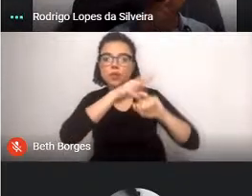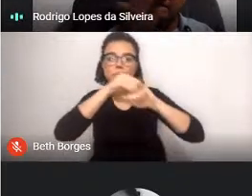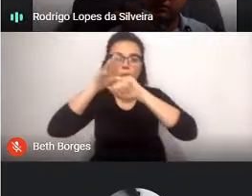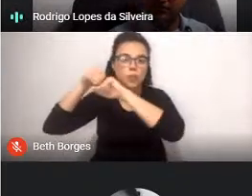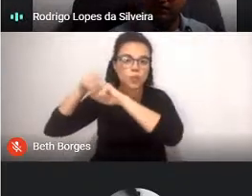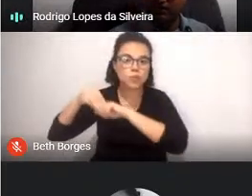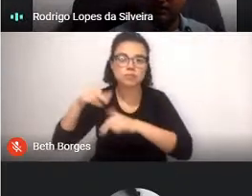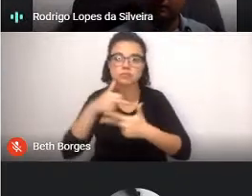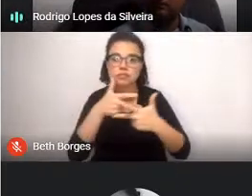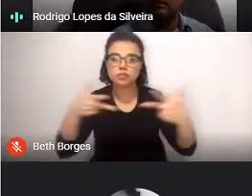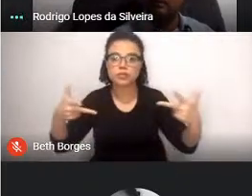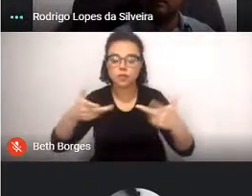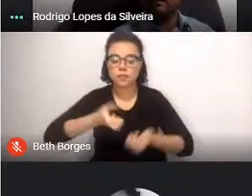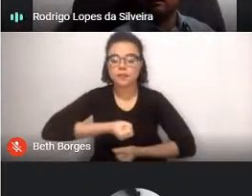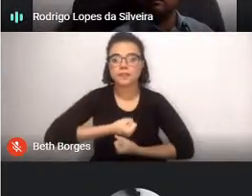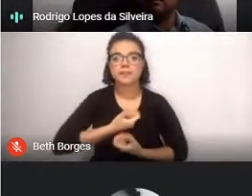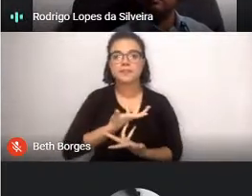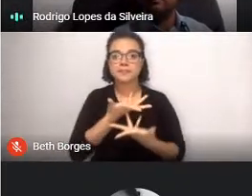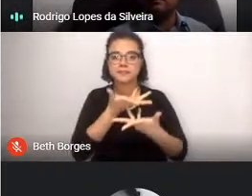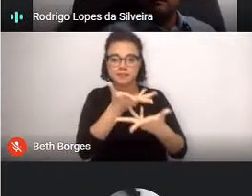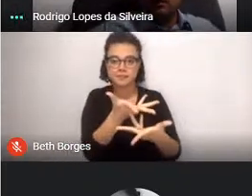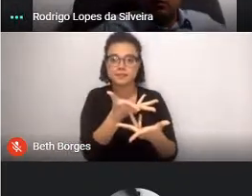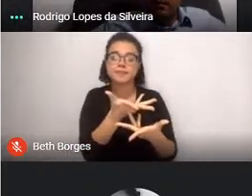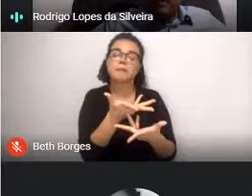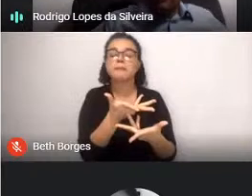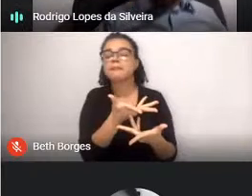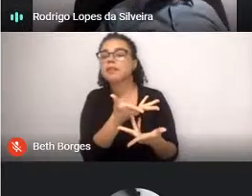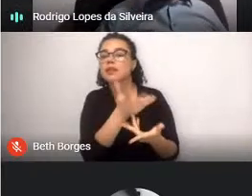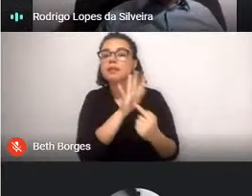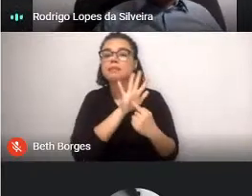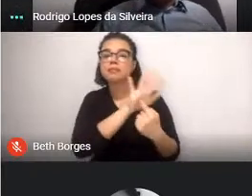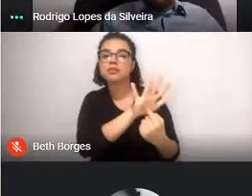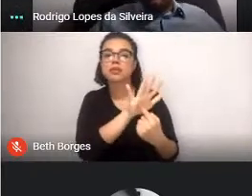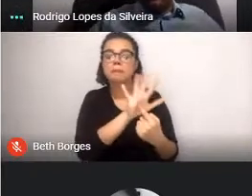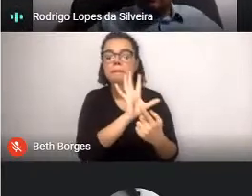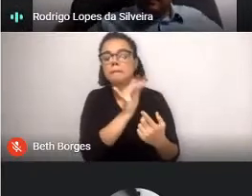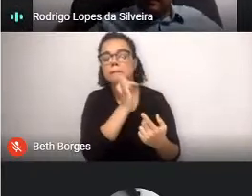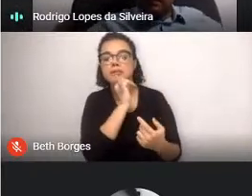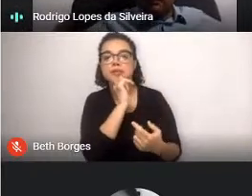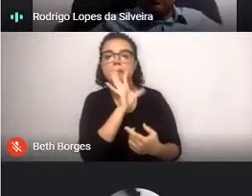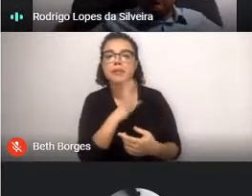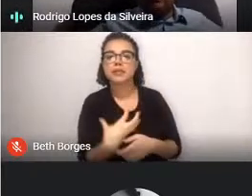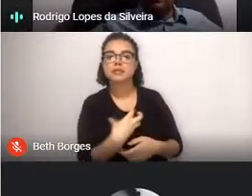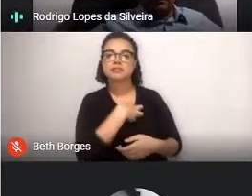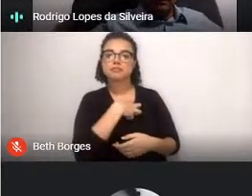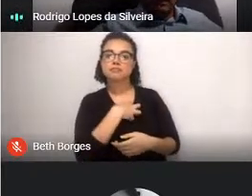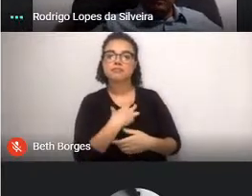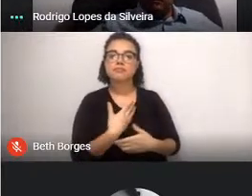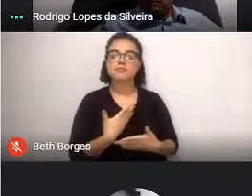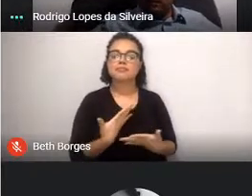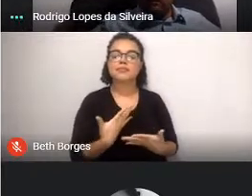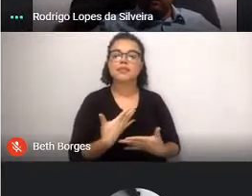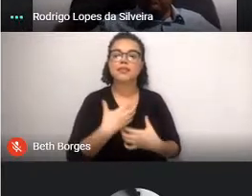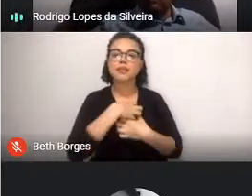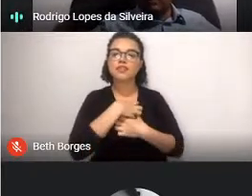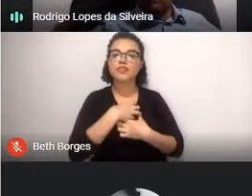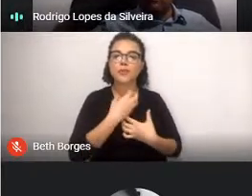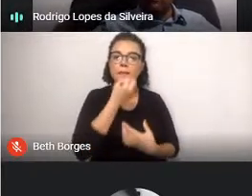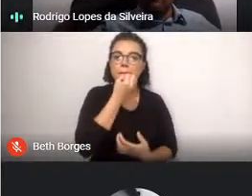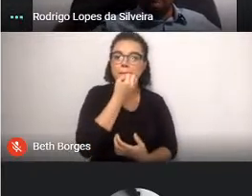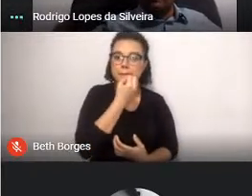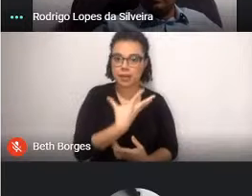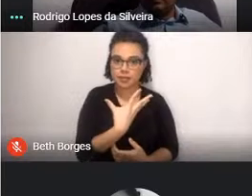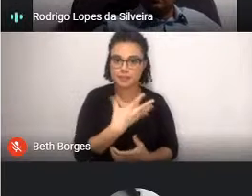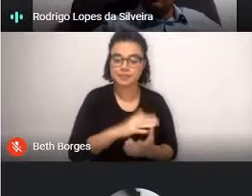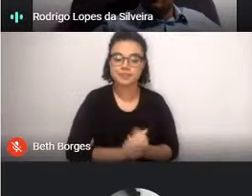aí manifestados para trazer, assim, um bem-estar, né? Para aquela pessoa que pode estar